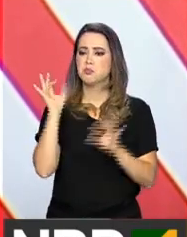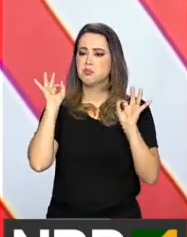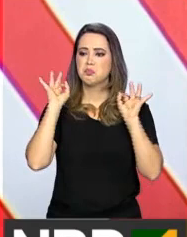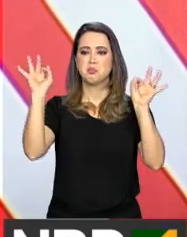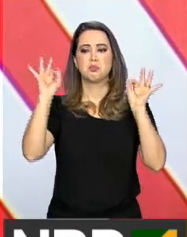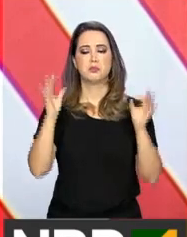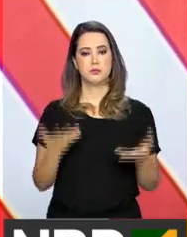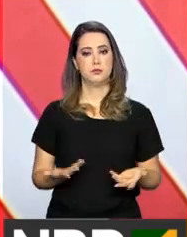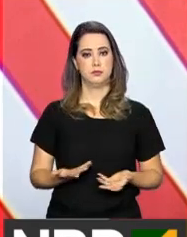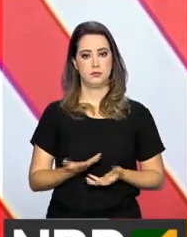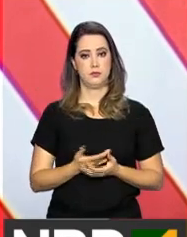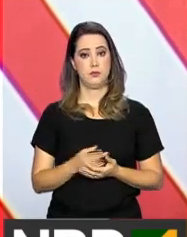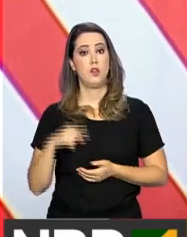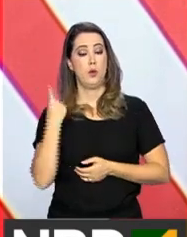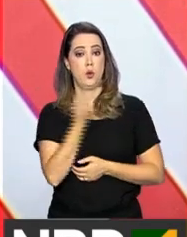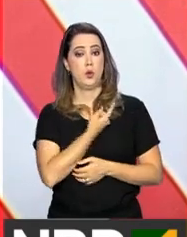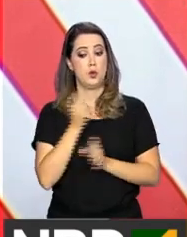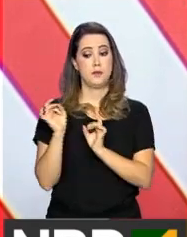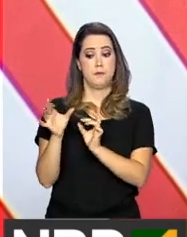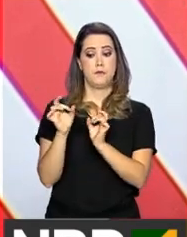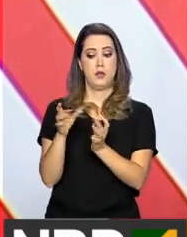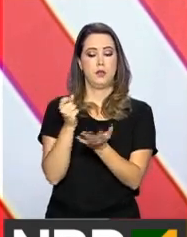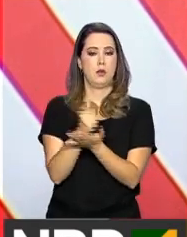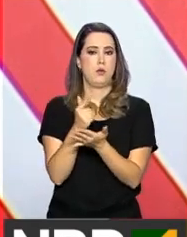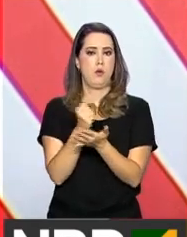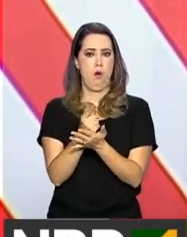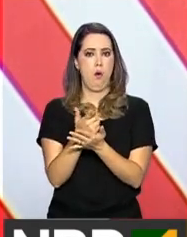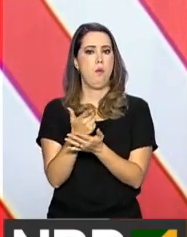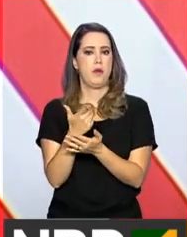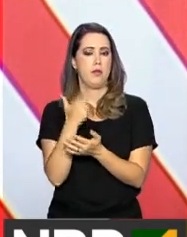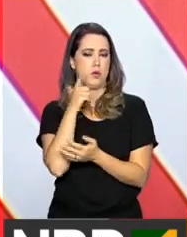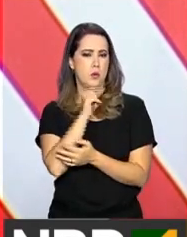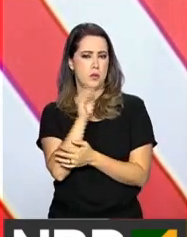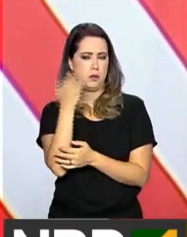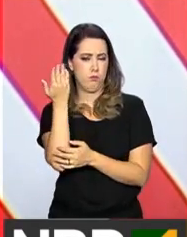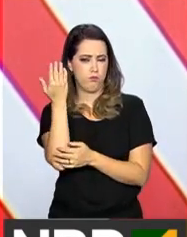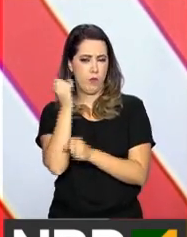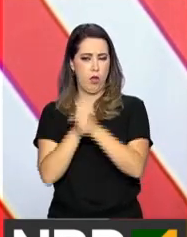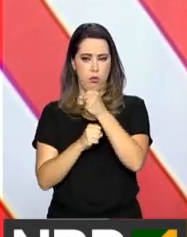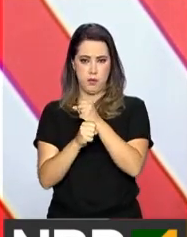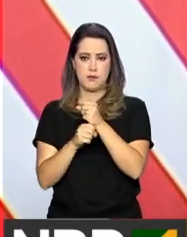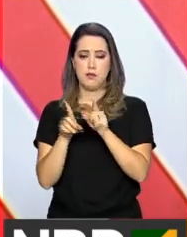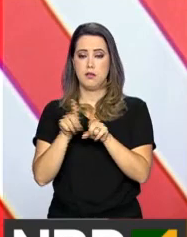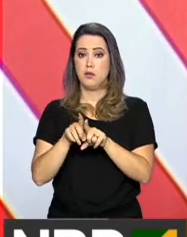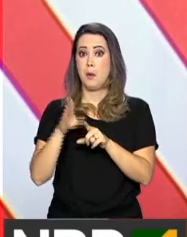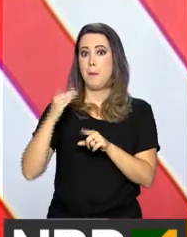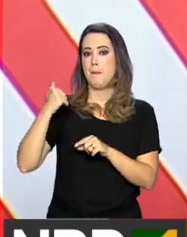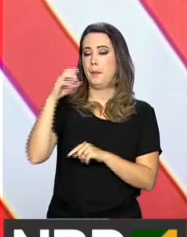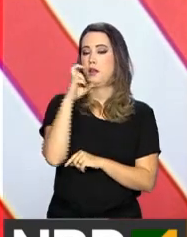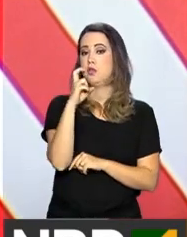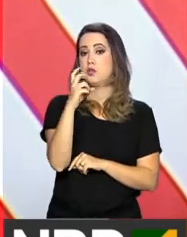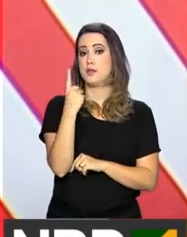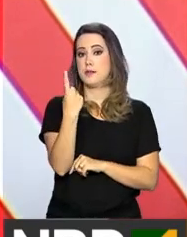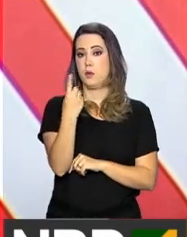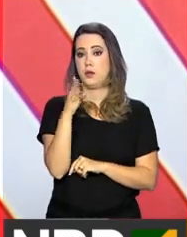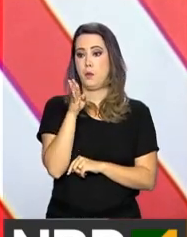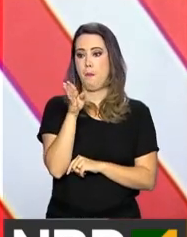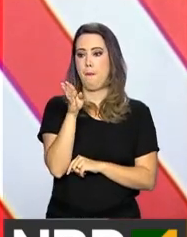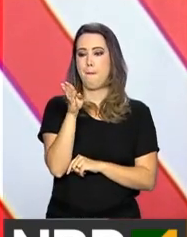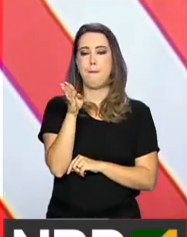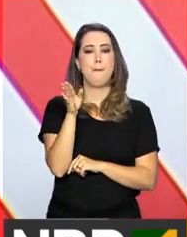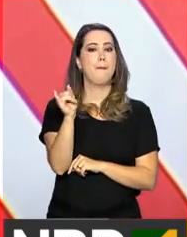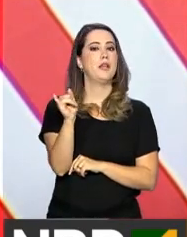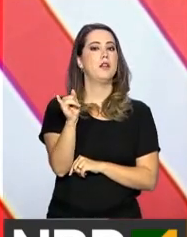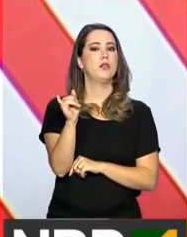eloquentes. Nosso comércio chegou, no ano passado, a mais de 51 bilhões